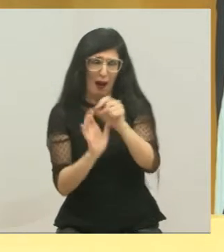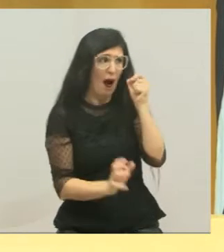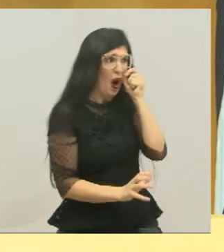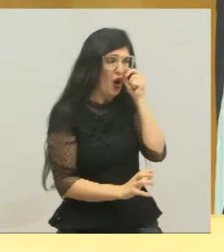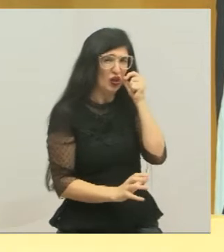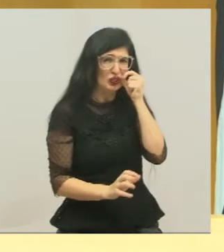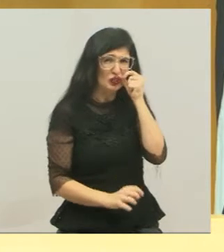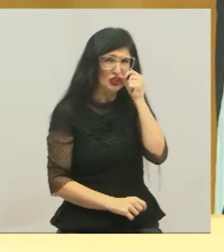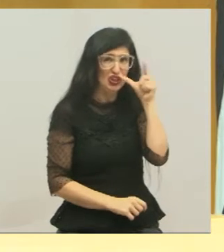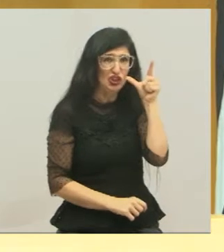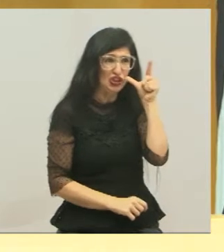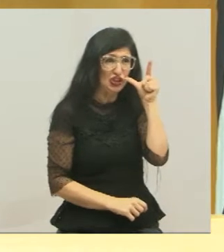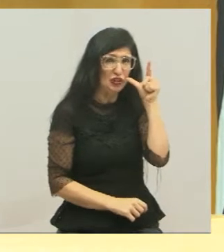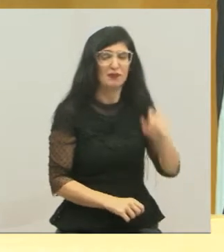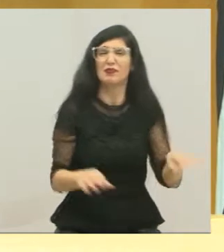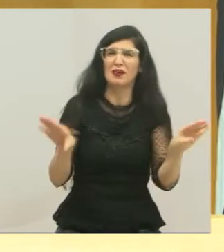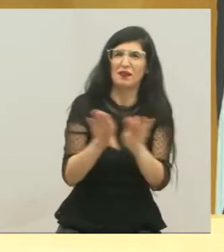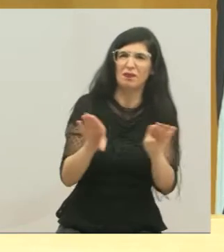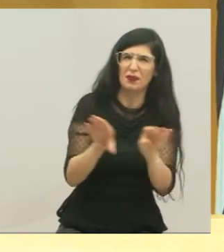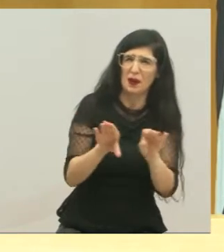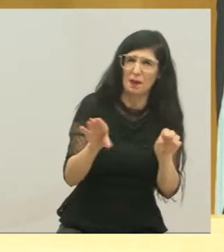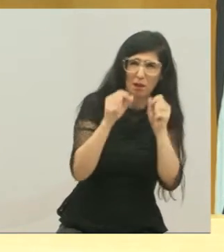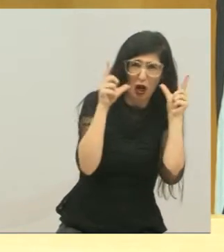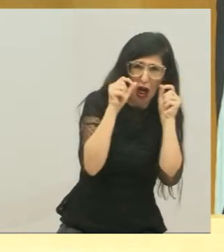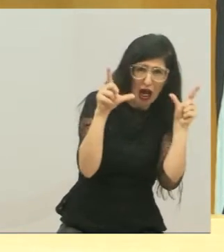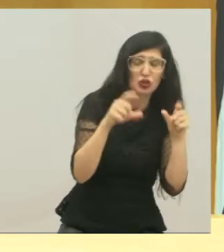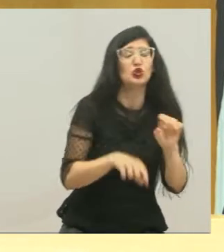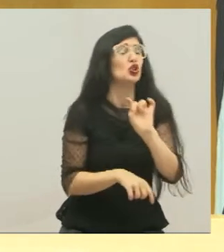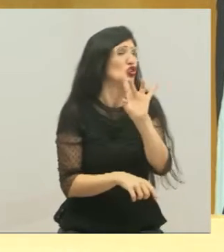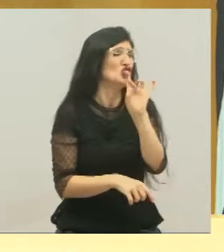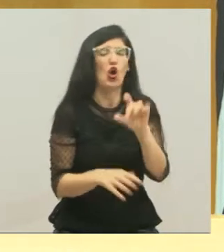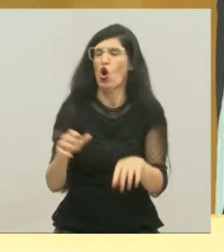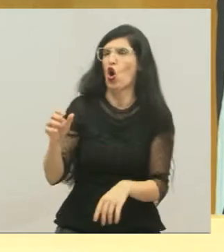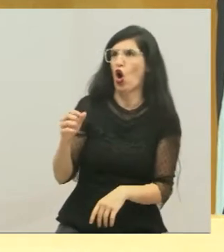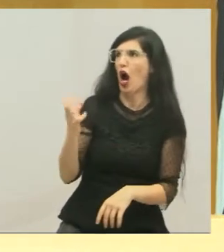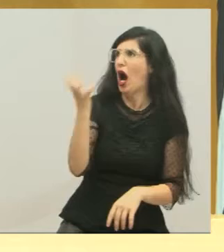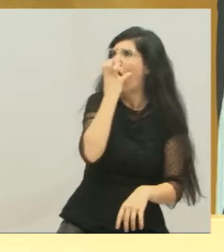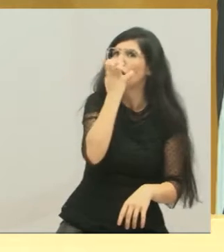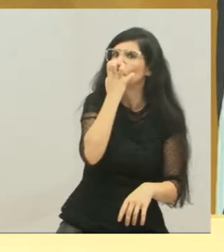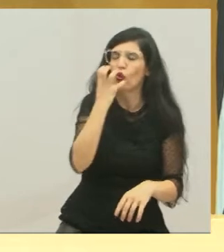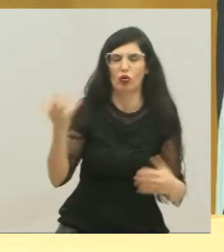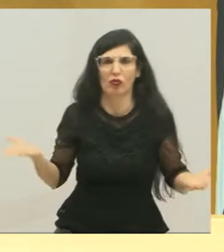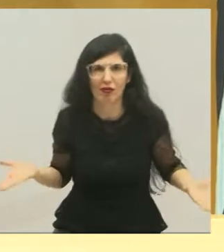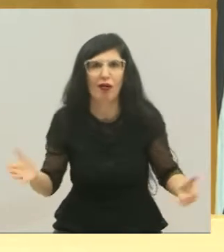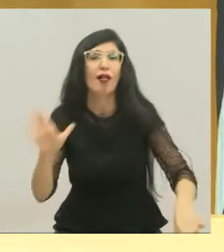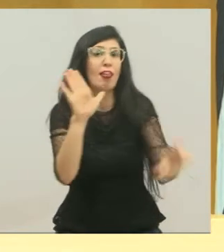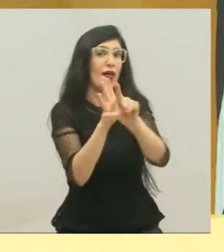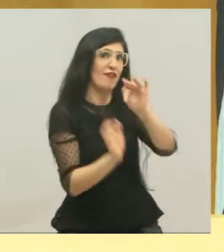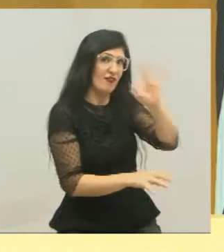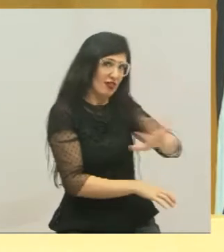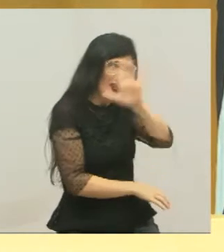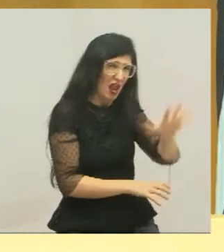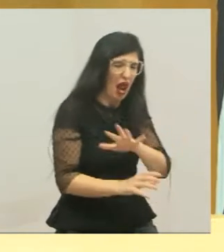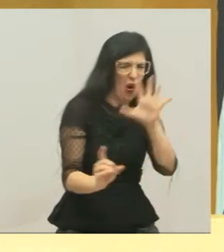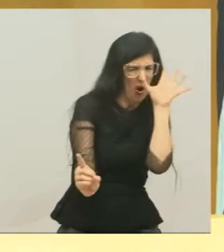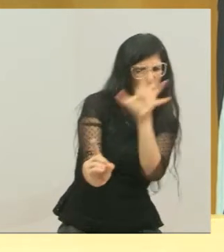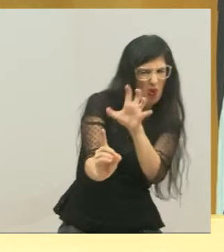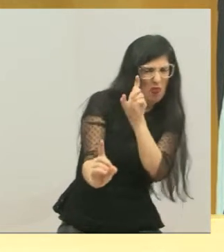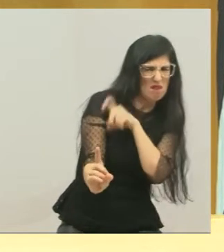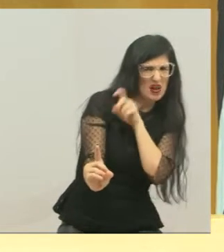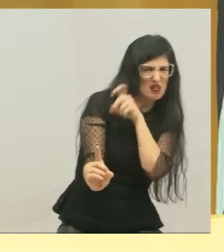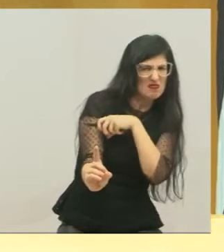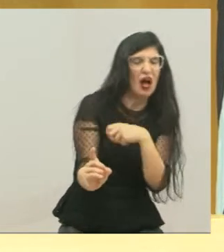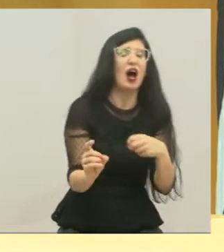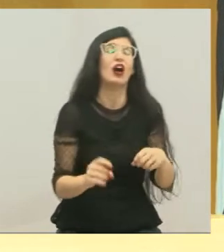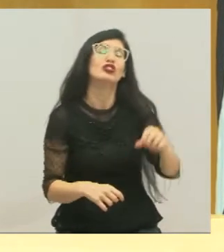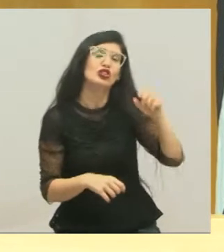quanto no Brasil inteiro então aí uma lei federal né aonde aumenta a pena para quem maltratar cão e gato